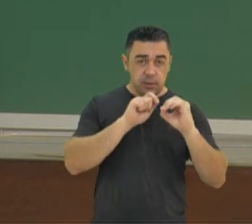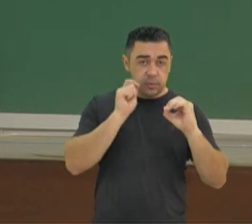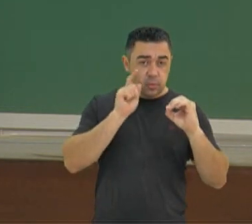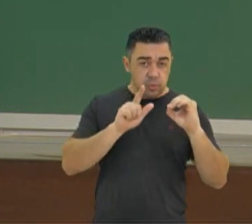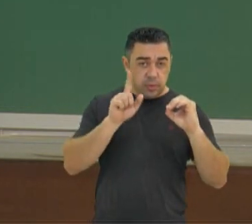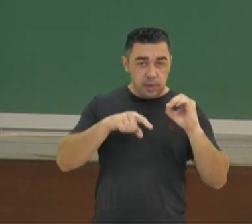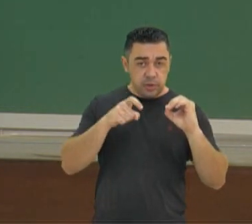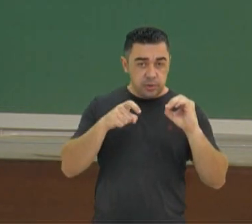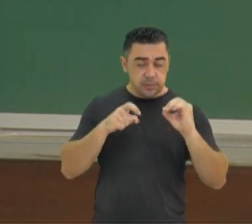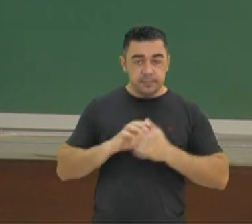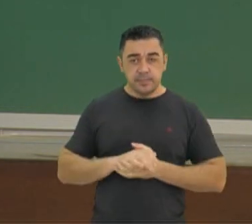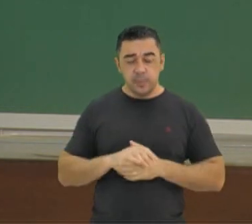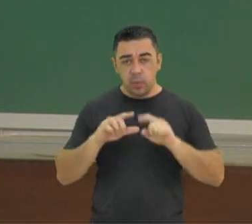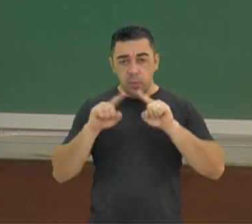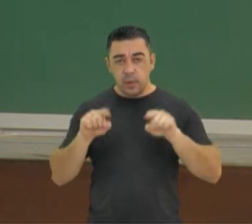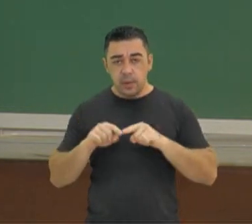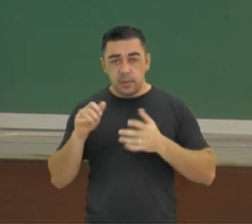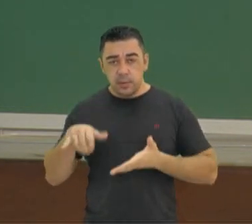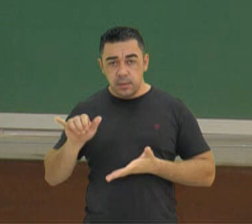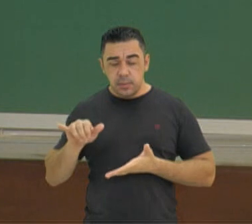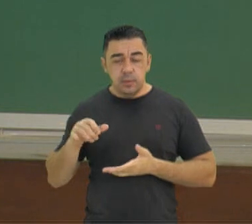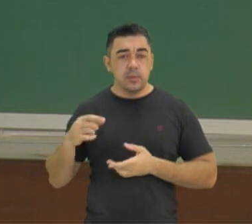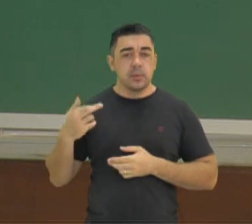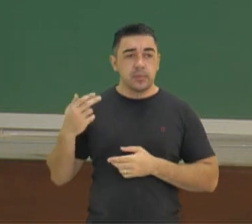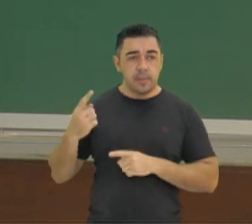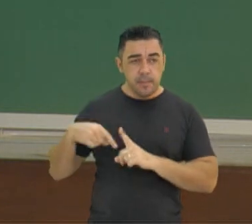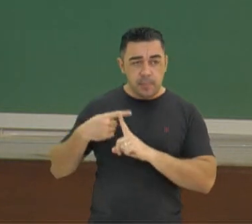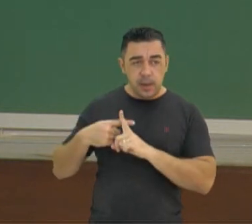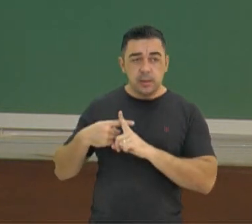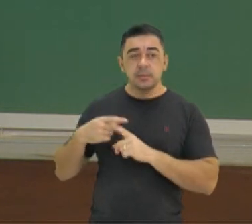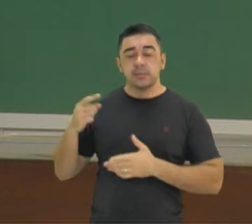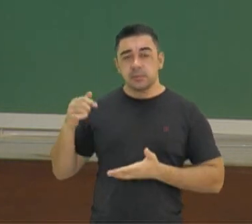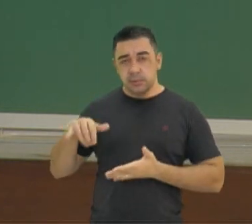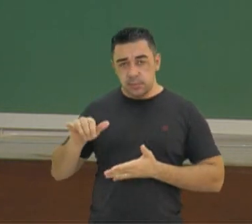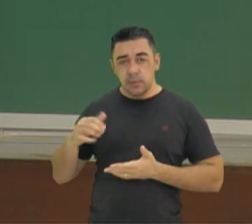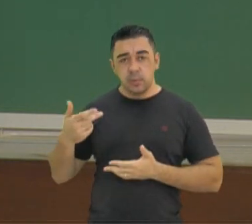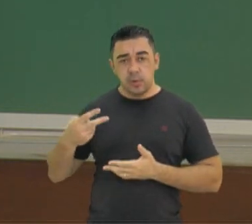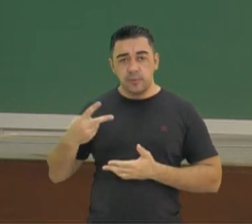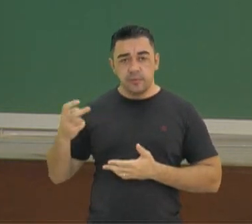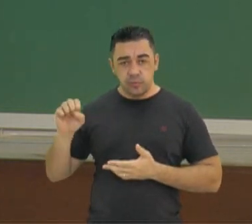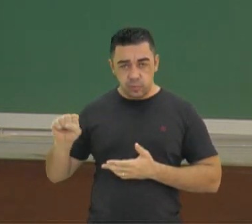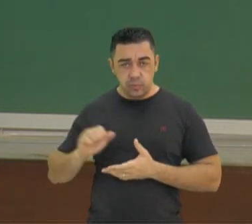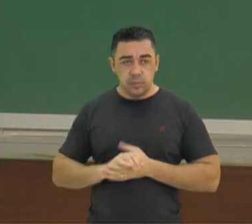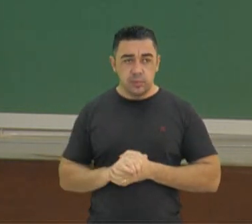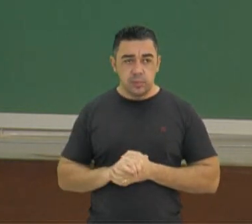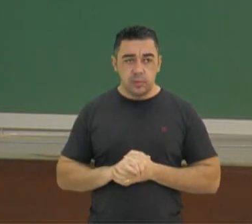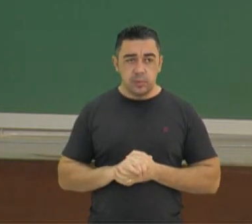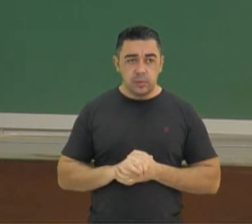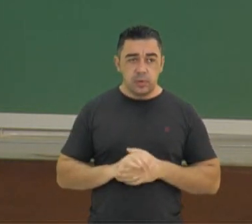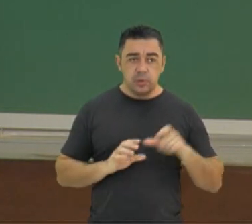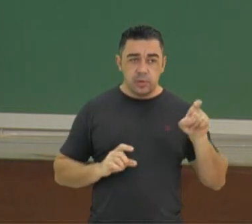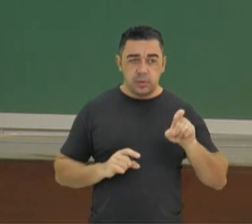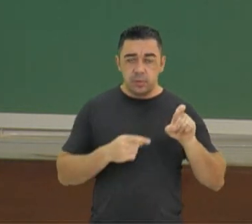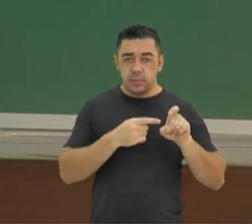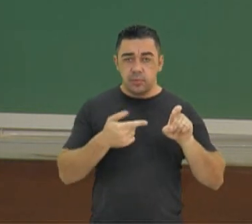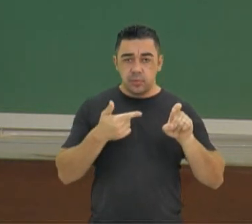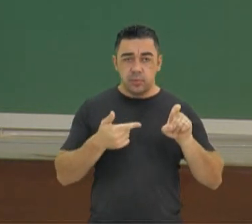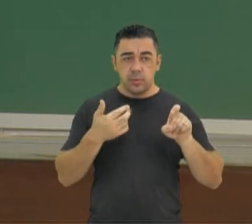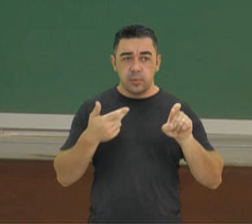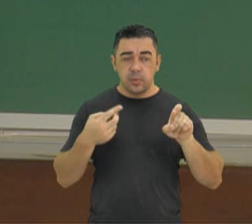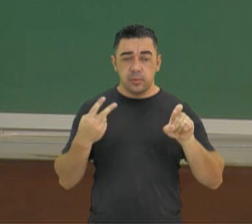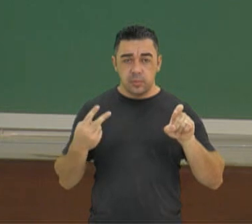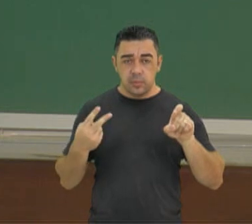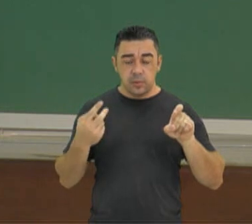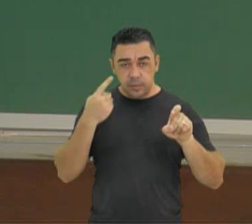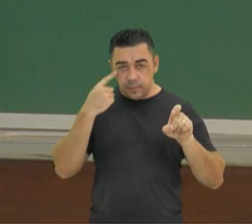y. Mais y igual a 28. Eu tenho aqui ó, x menos y igual a 2. Né? Então eu